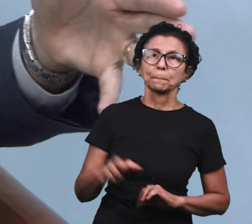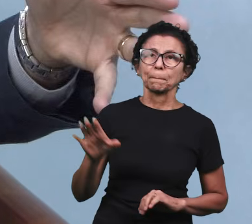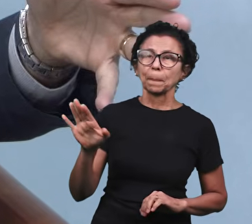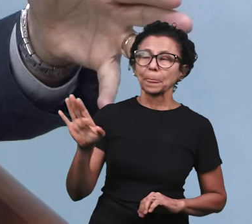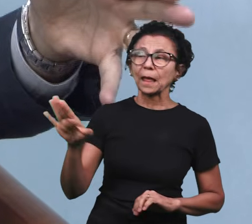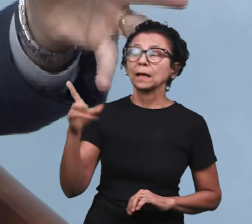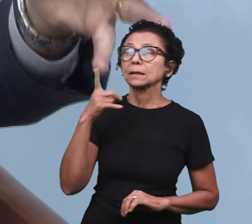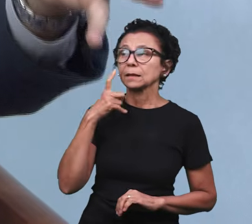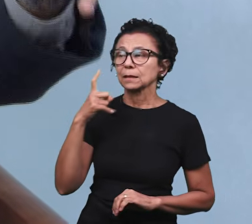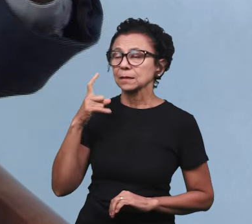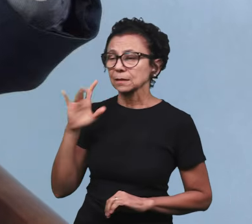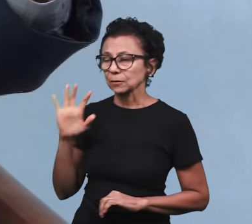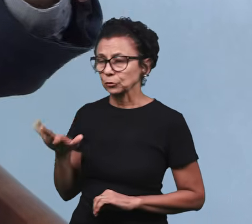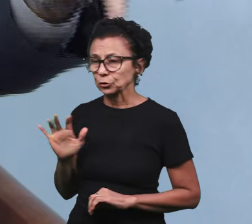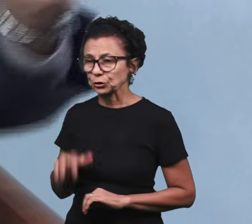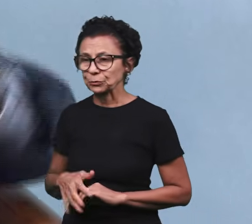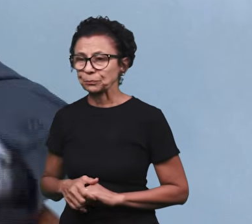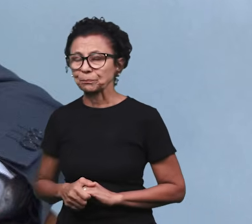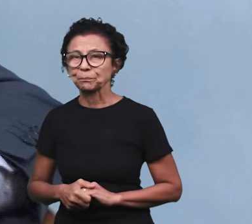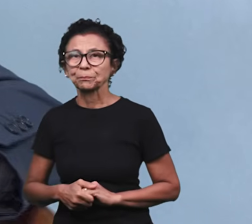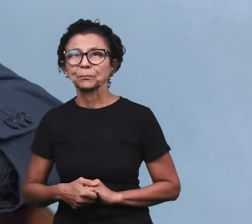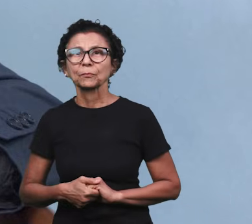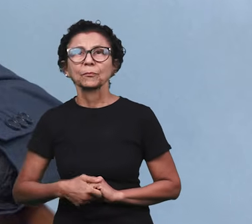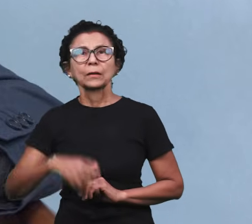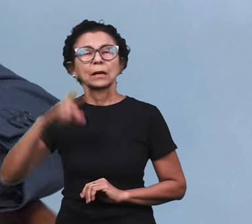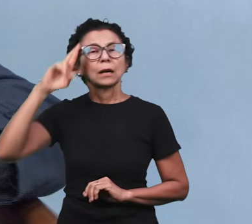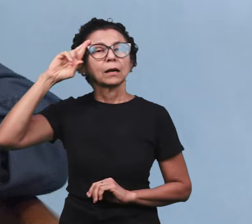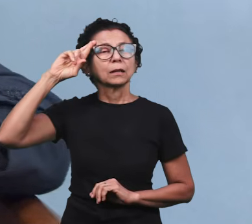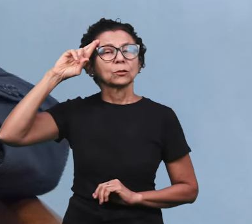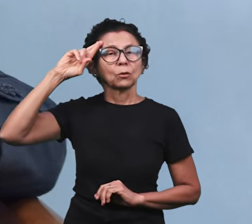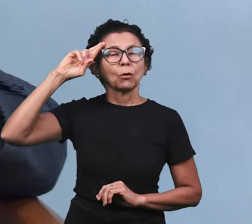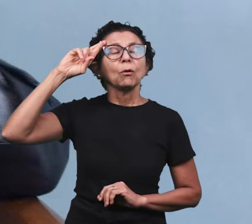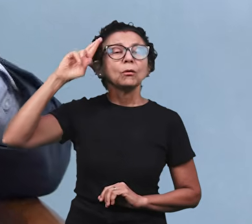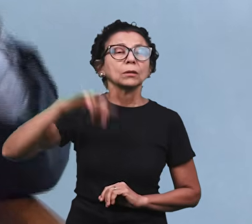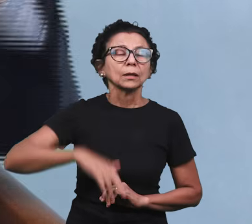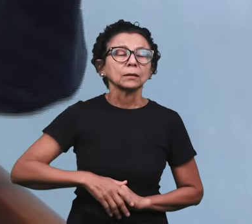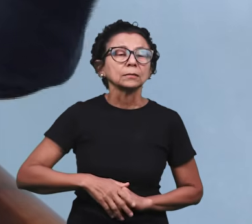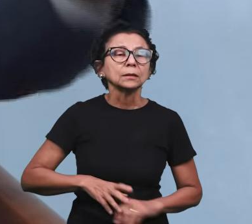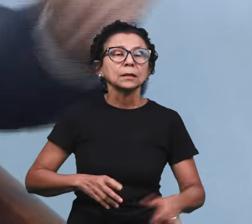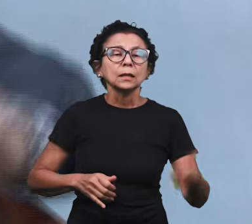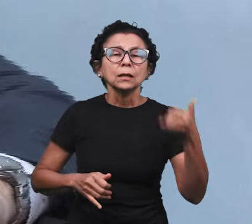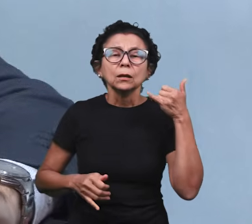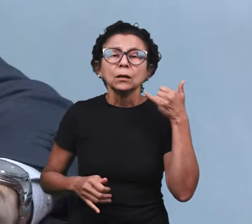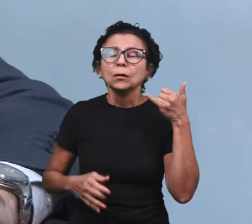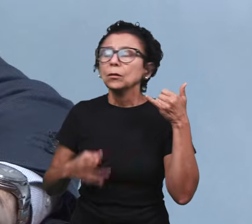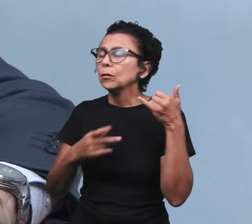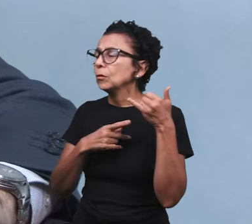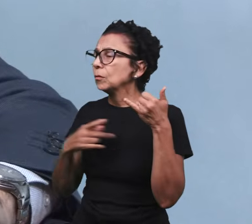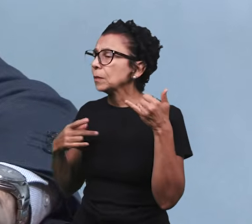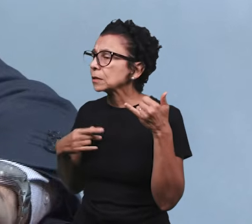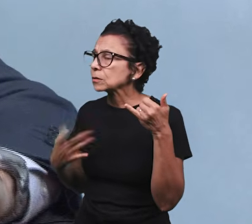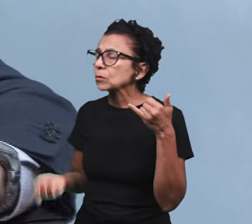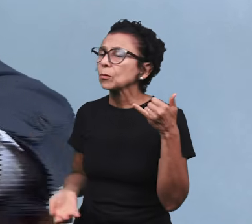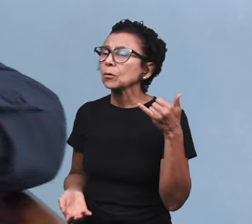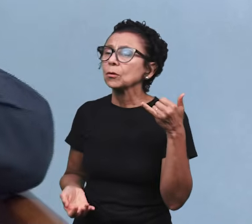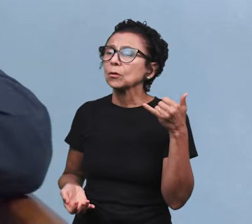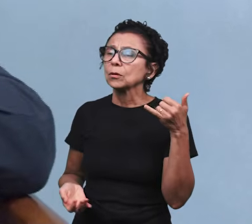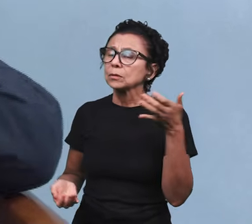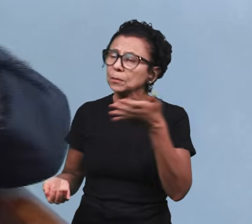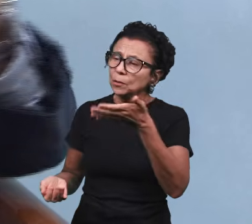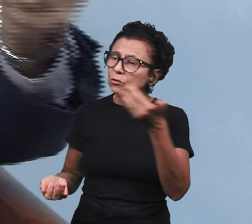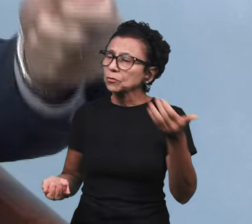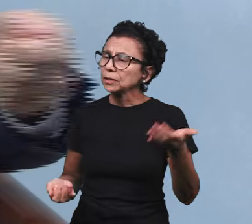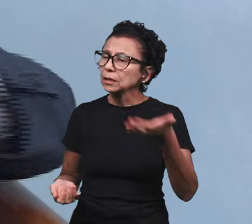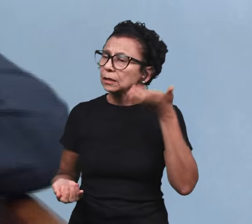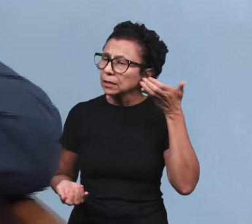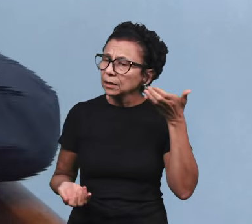uma coisa interessante, a proprietária liga para a gente, para poder, olha, pastor, você pode vir aqui. Então, assim,